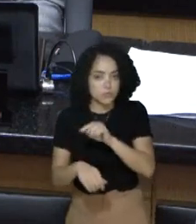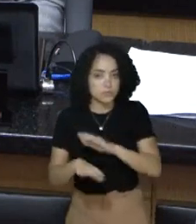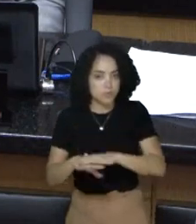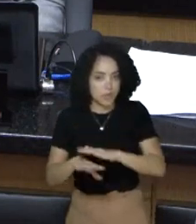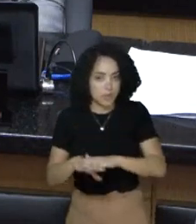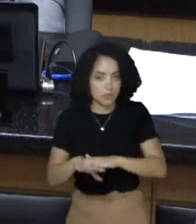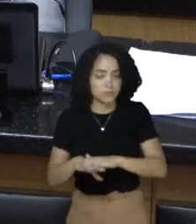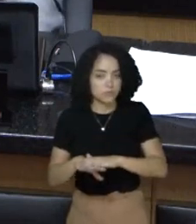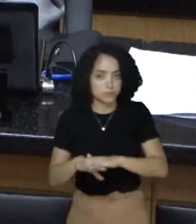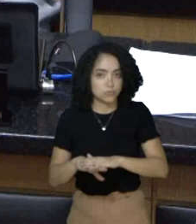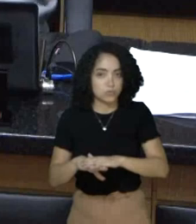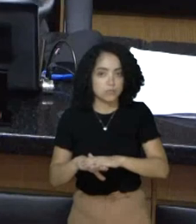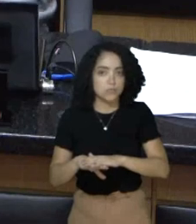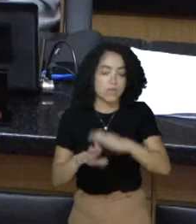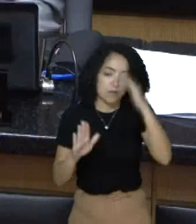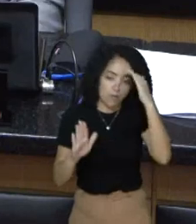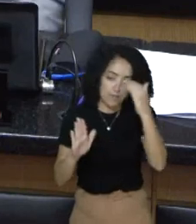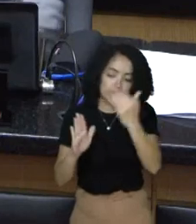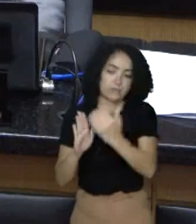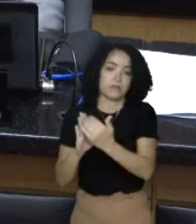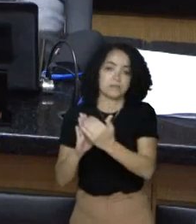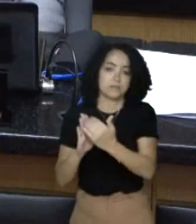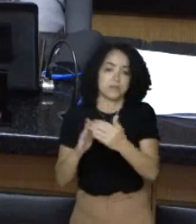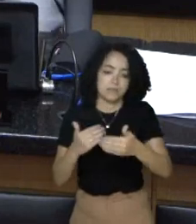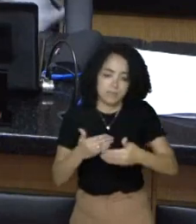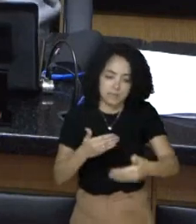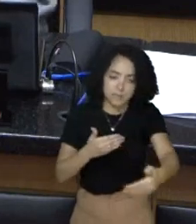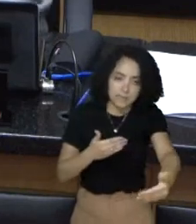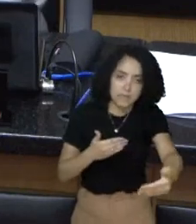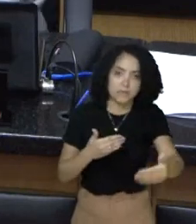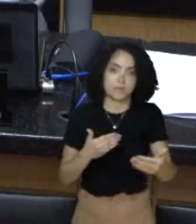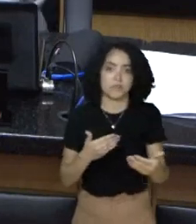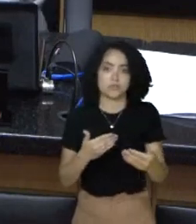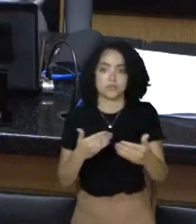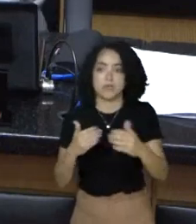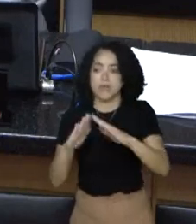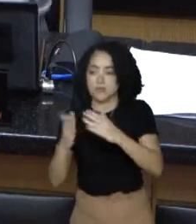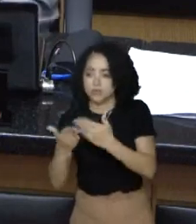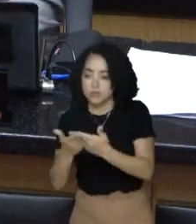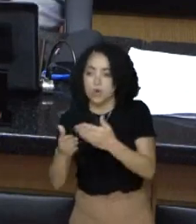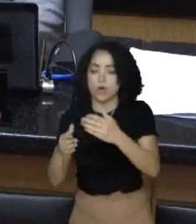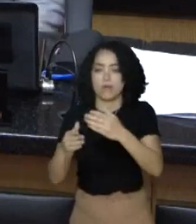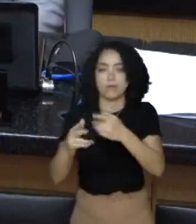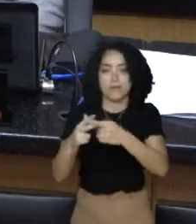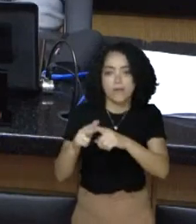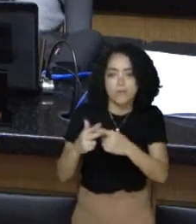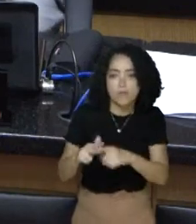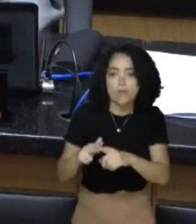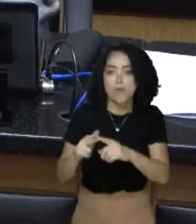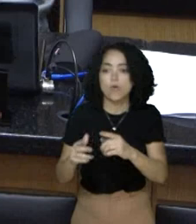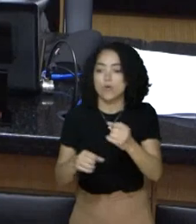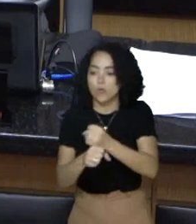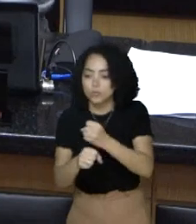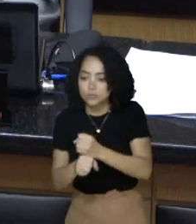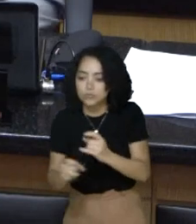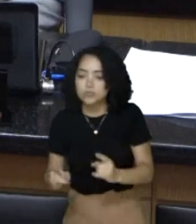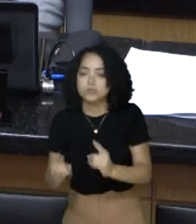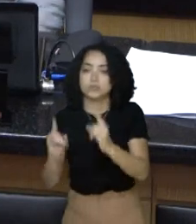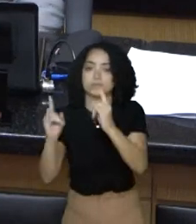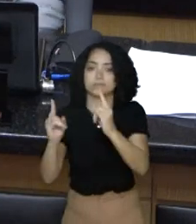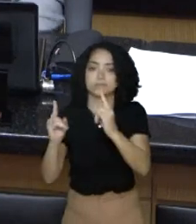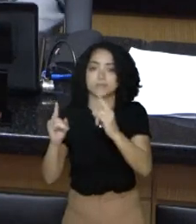o Estado siga a mesma orientação. Daqui para frente, reformou a escola, construiu um novo prédio, captação de água da chuva